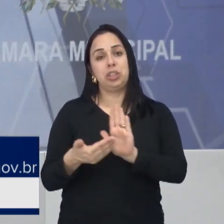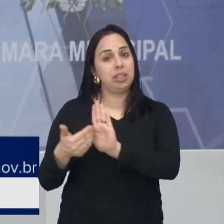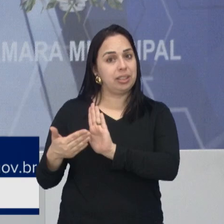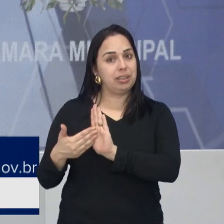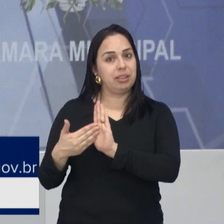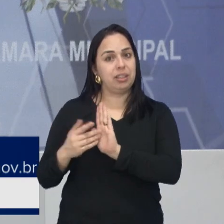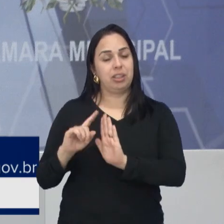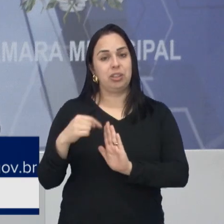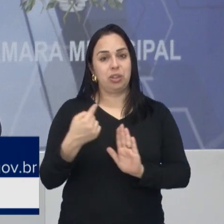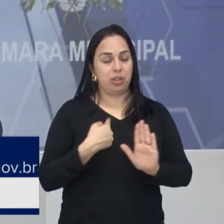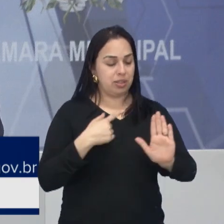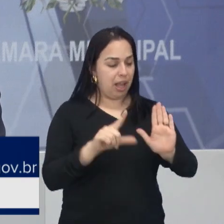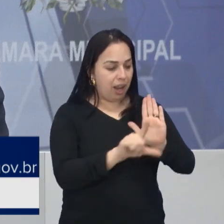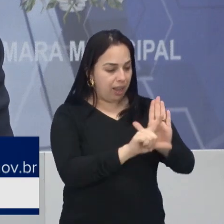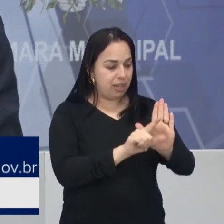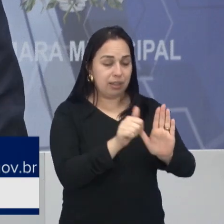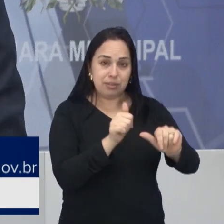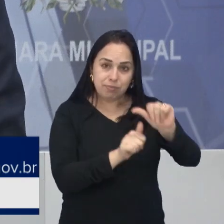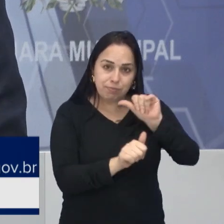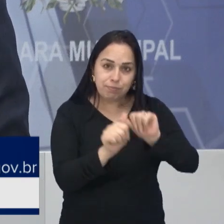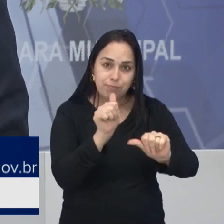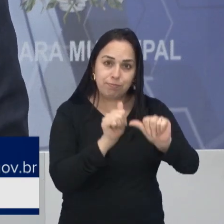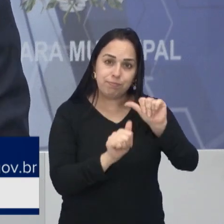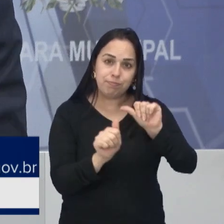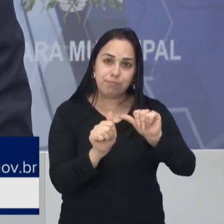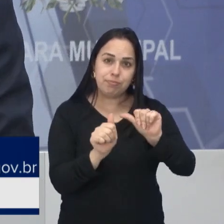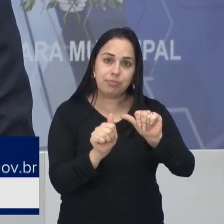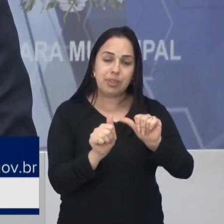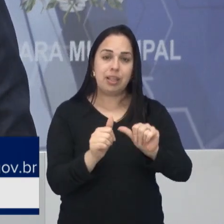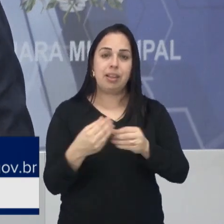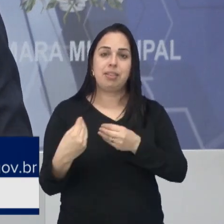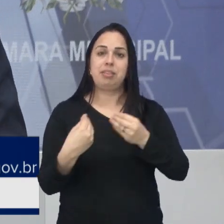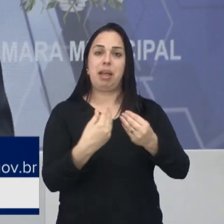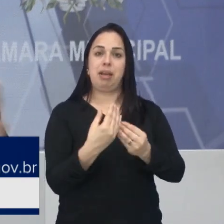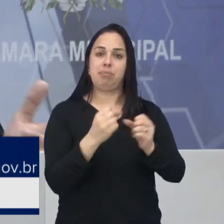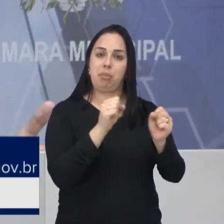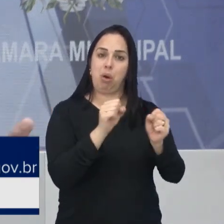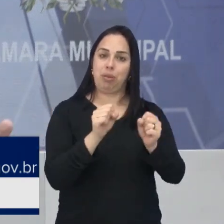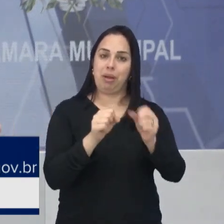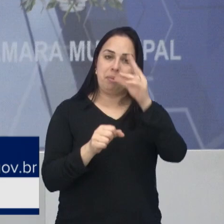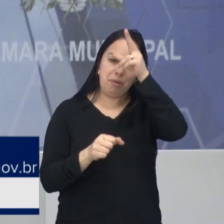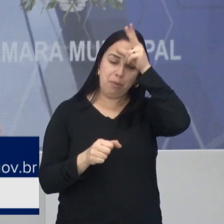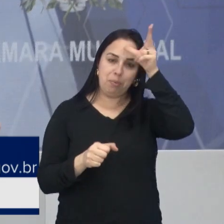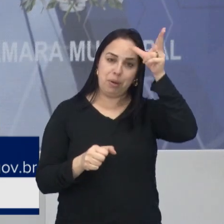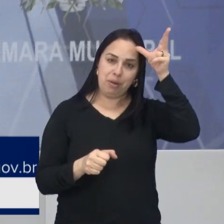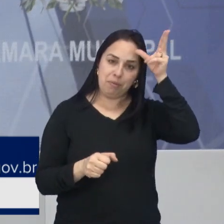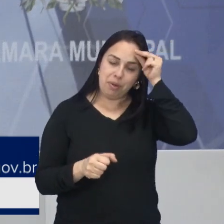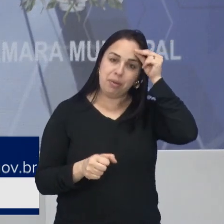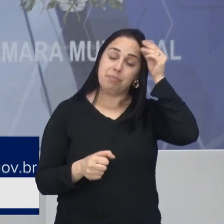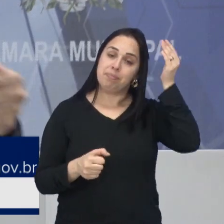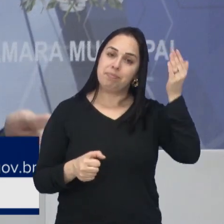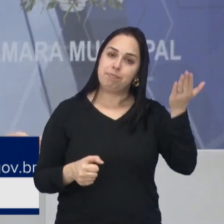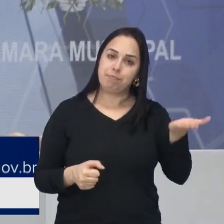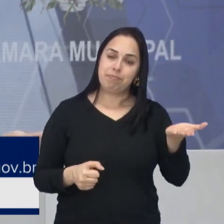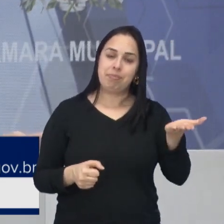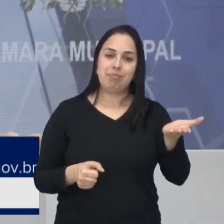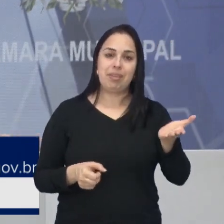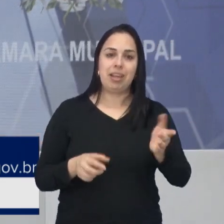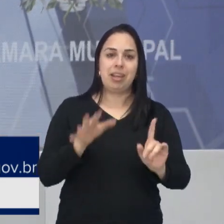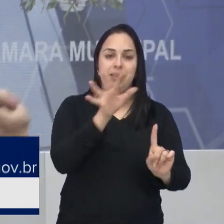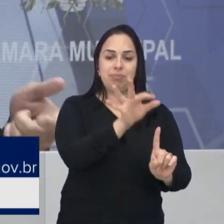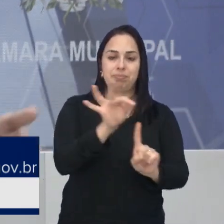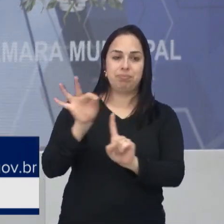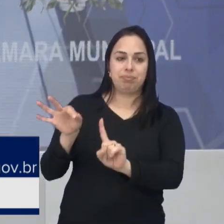lei, você traz ainda mais poder para o prefeito, para o chefe do executivo de ocasião, fazer suas